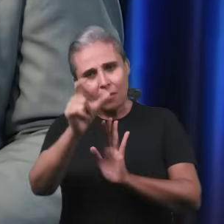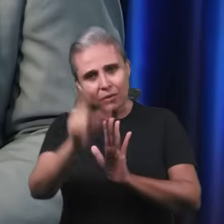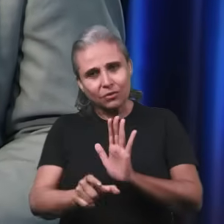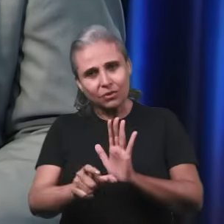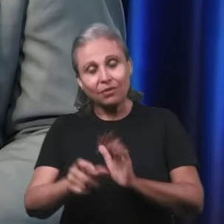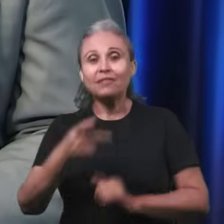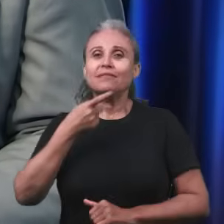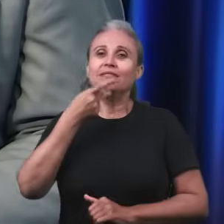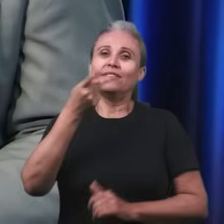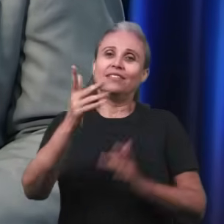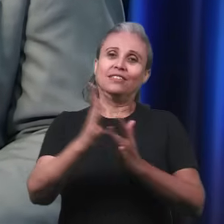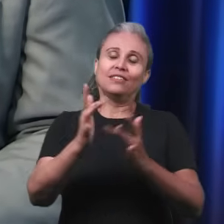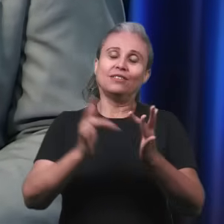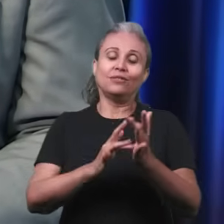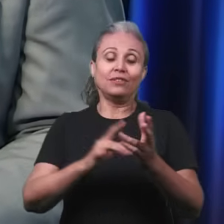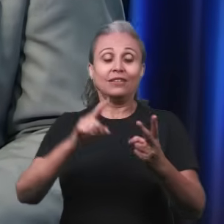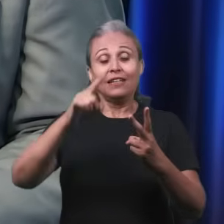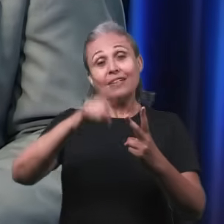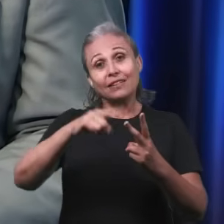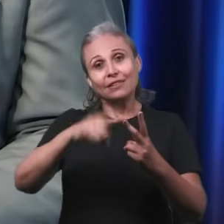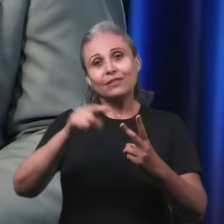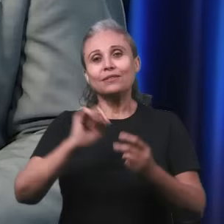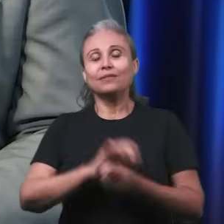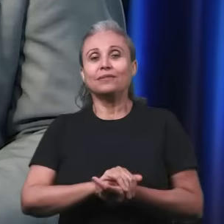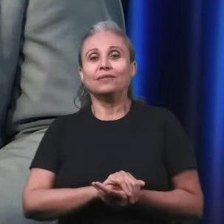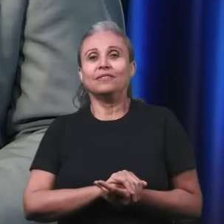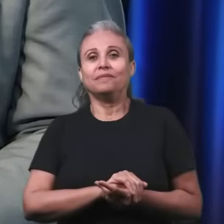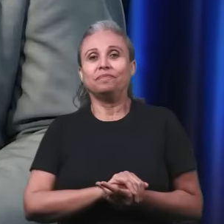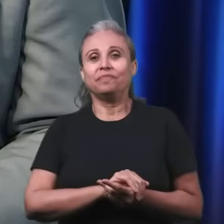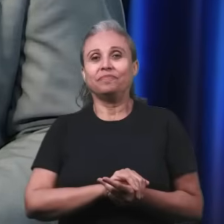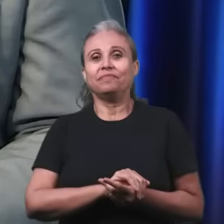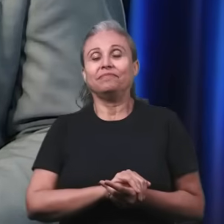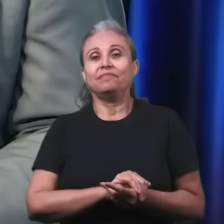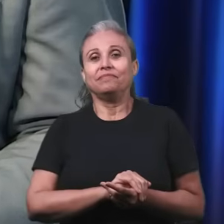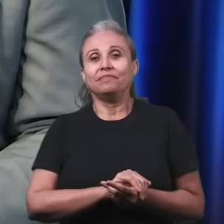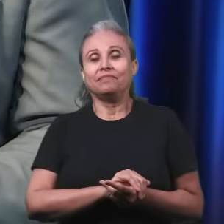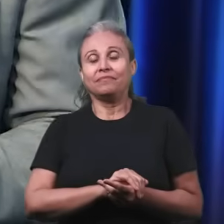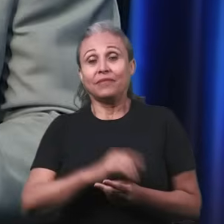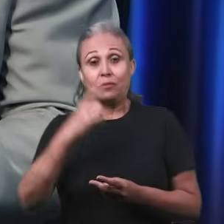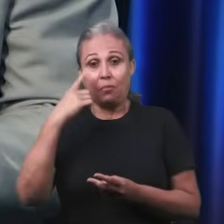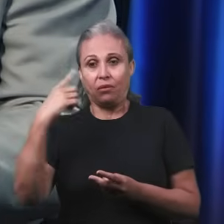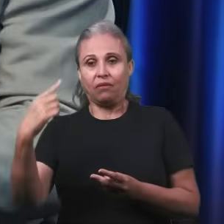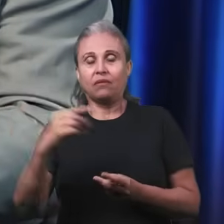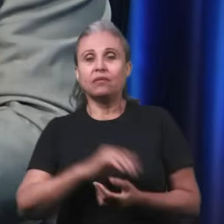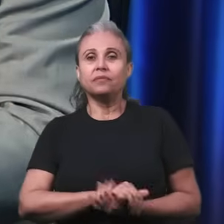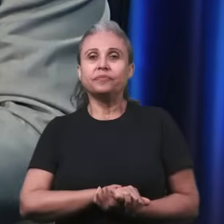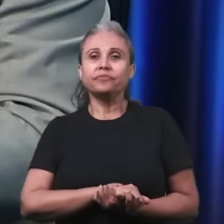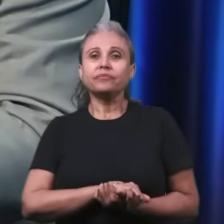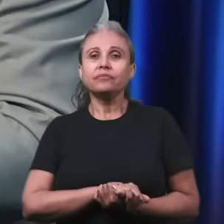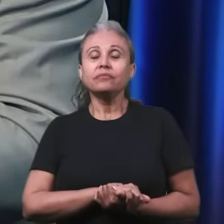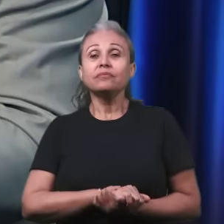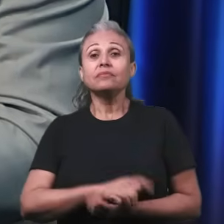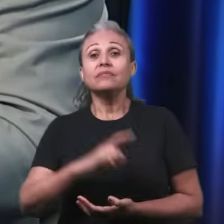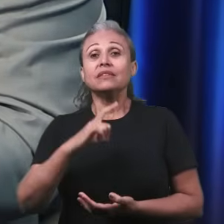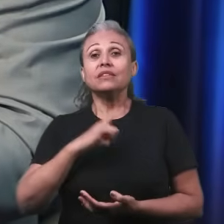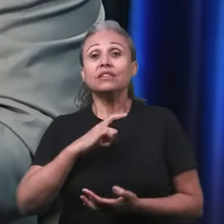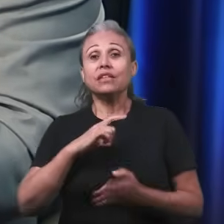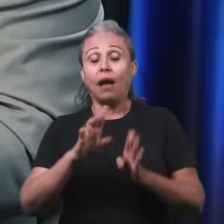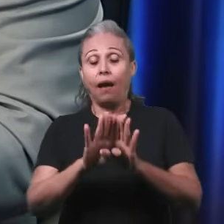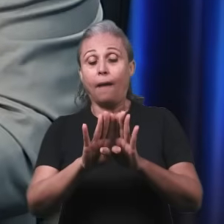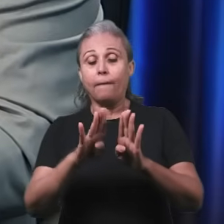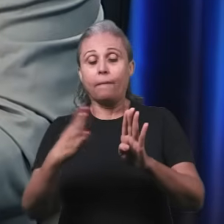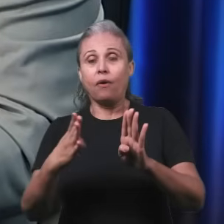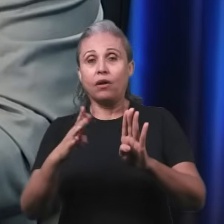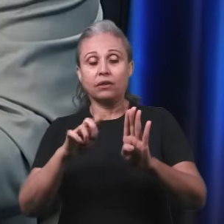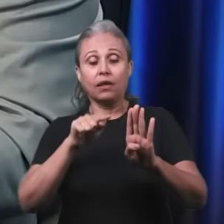ele. A segunda coisa que me chamou a atenção é o seguinte: tinha a porta